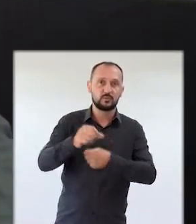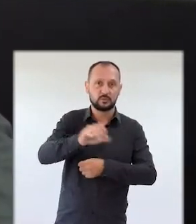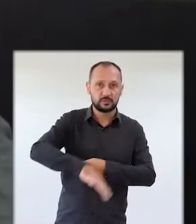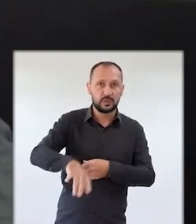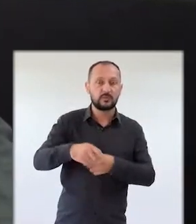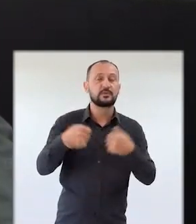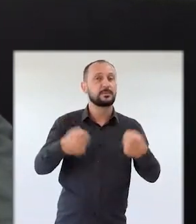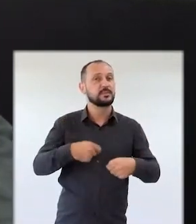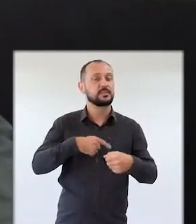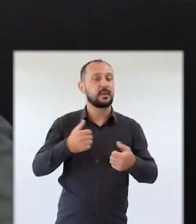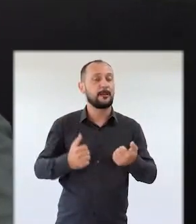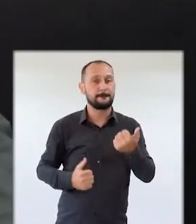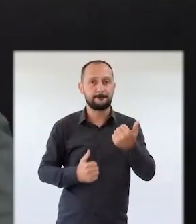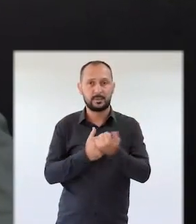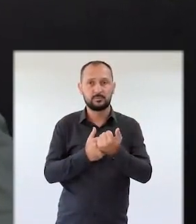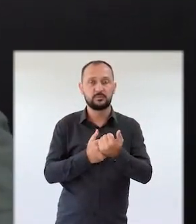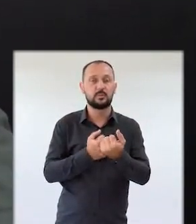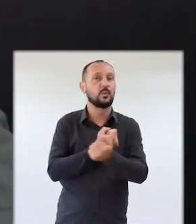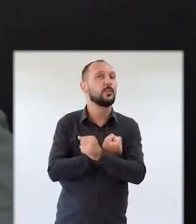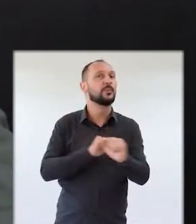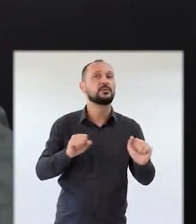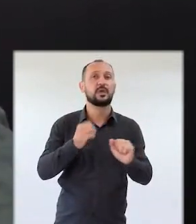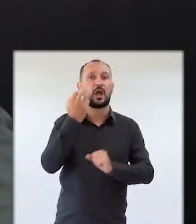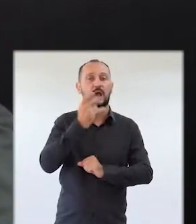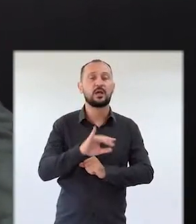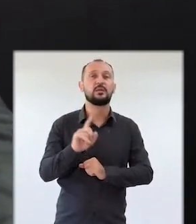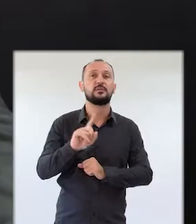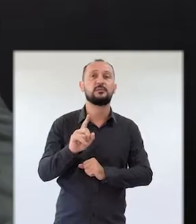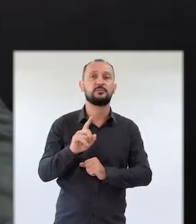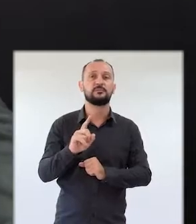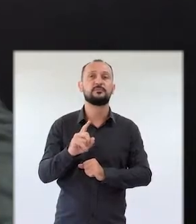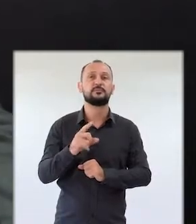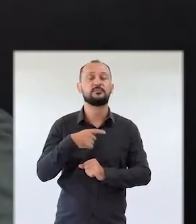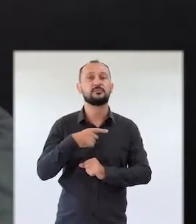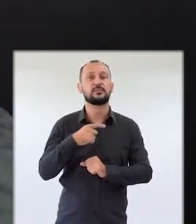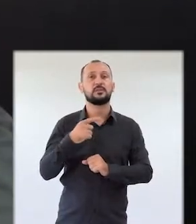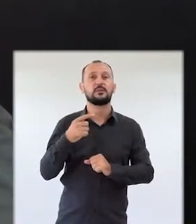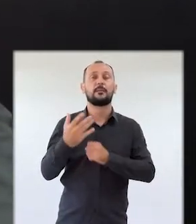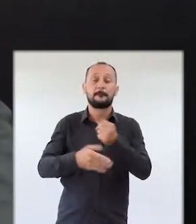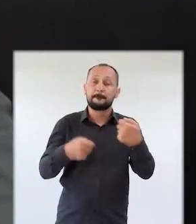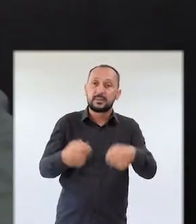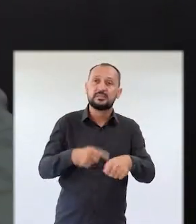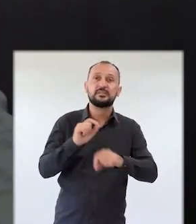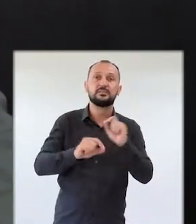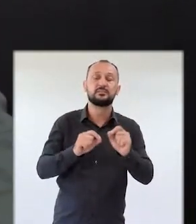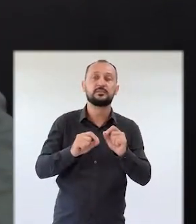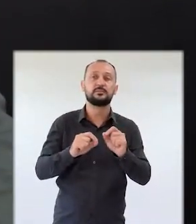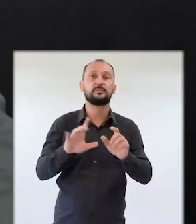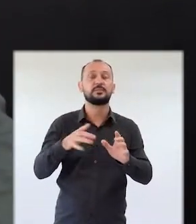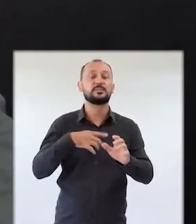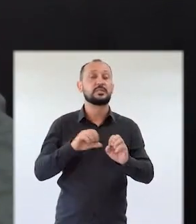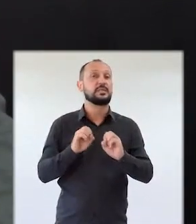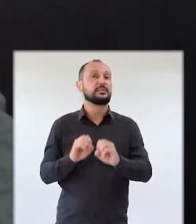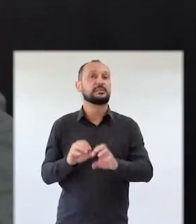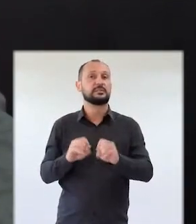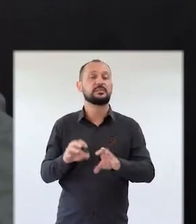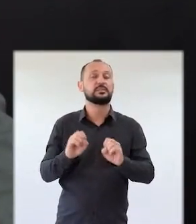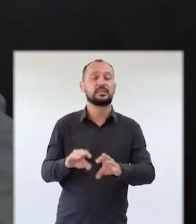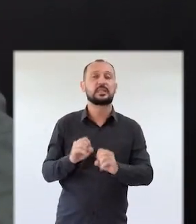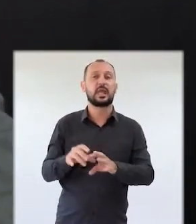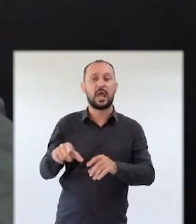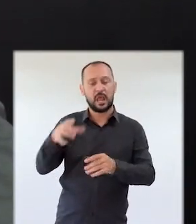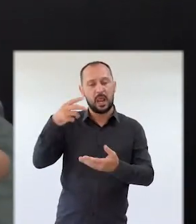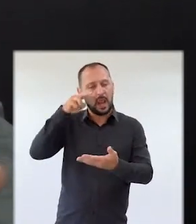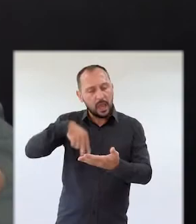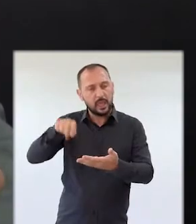preciso. Ela não precisa ser alfabetizada aos 4 anos de idade, ela não precisa ter tarefas escolares né, do ensino fundamental logo tão